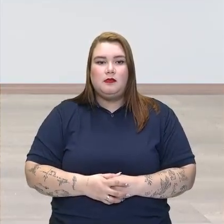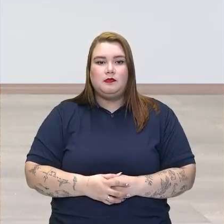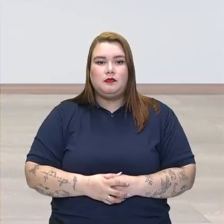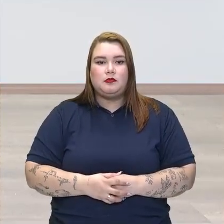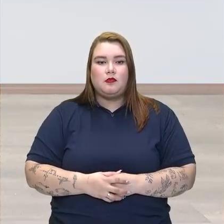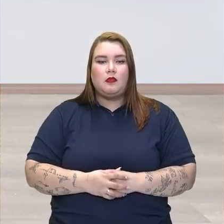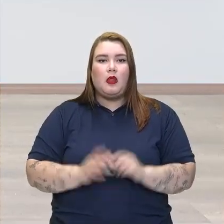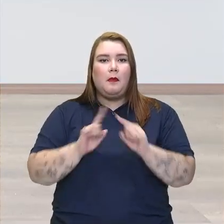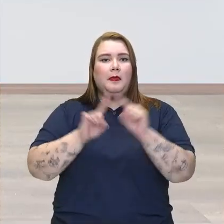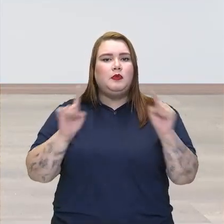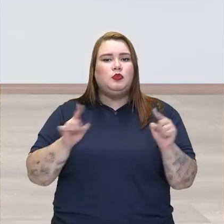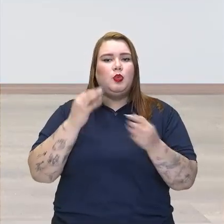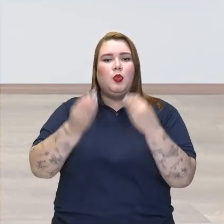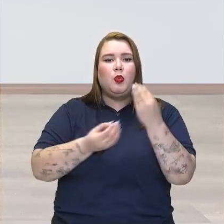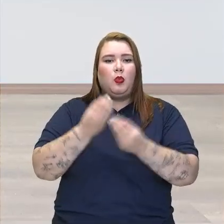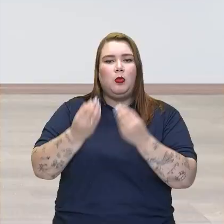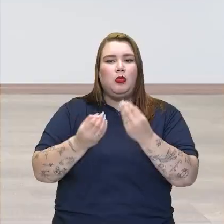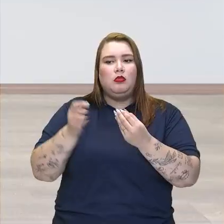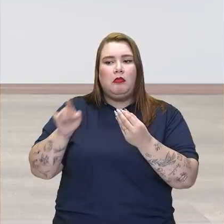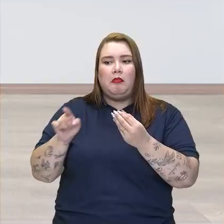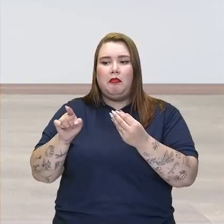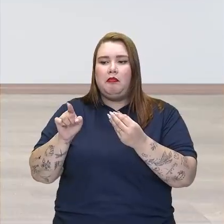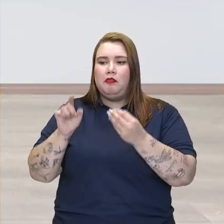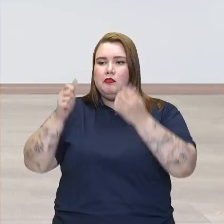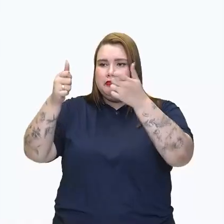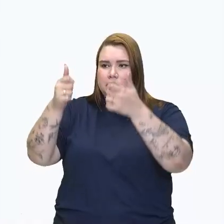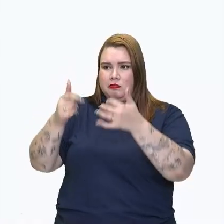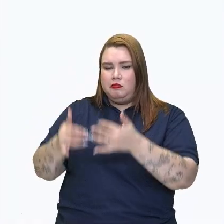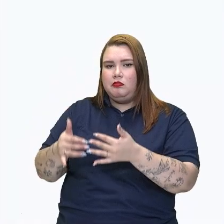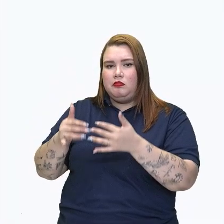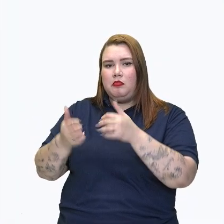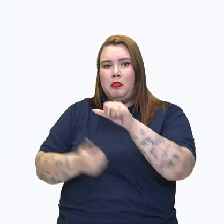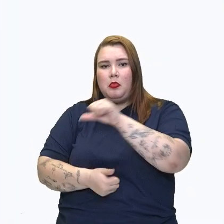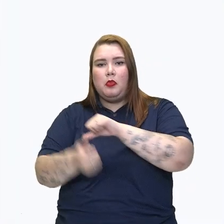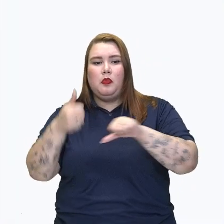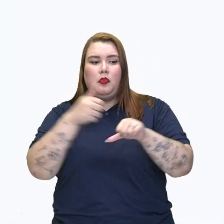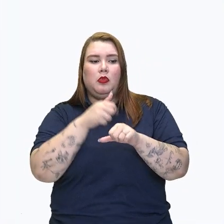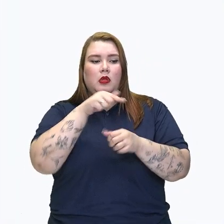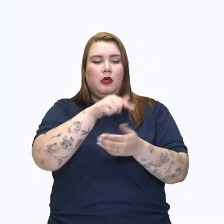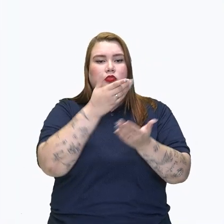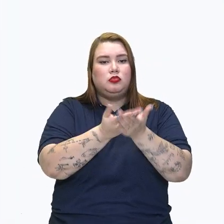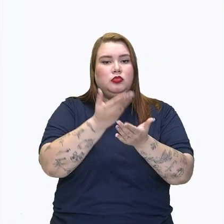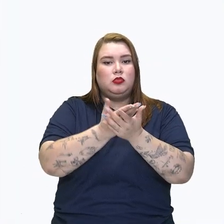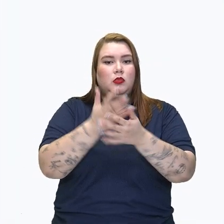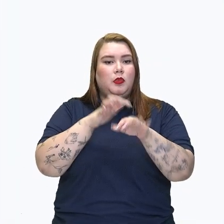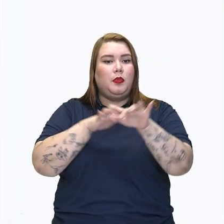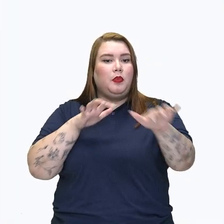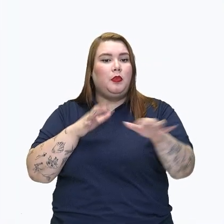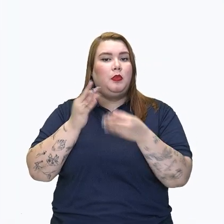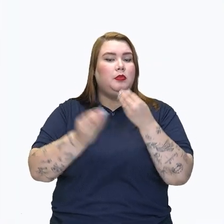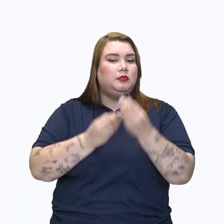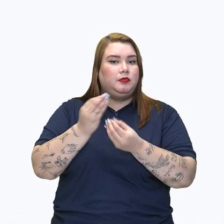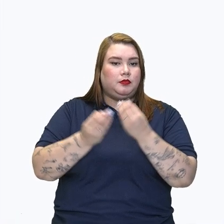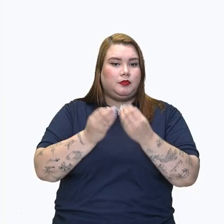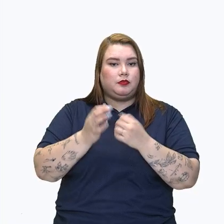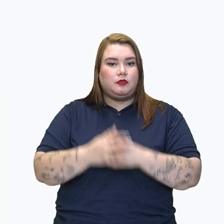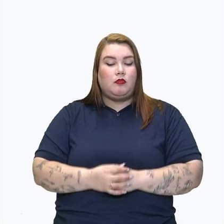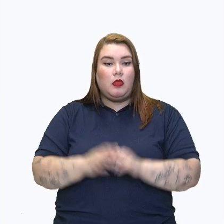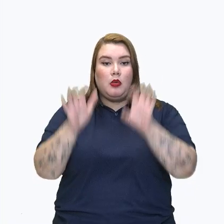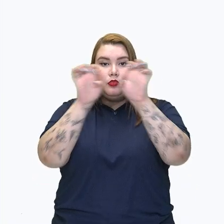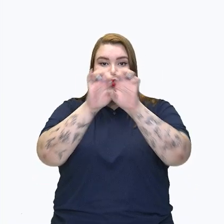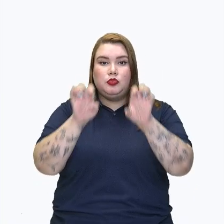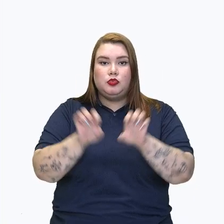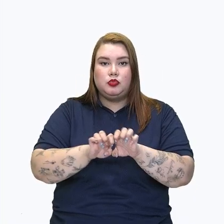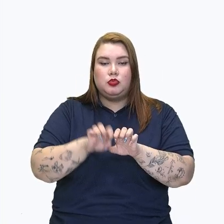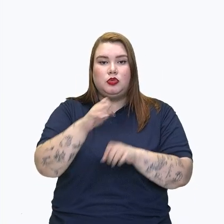como é que a gente vai trabalhar isso na prática no ensino mediado? Tá bom, então vamos aí ver como é que vai funcionar, tá? A estrutura geral